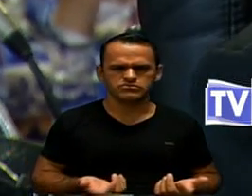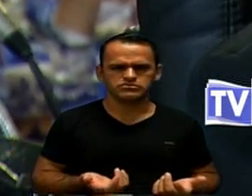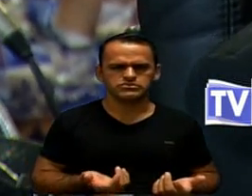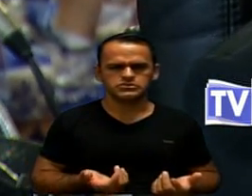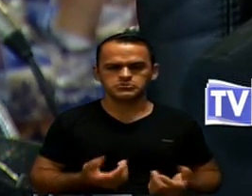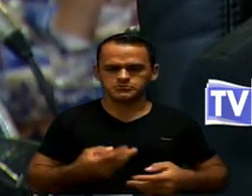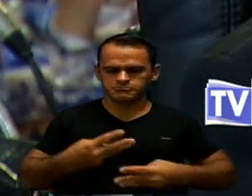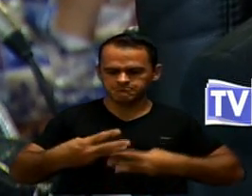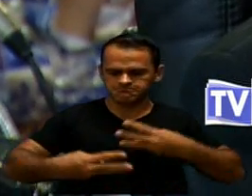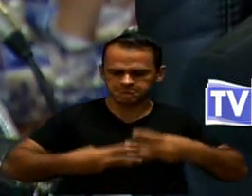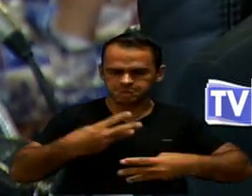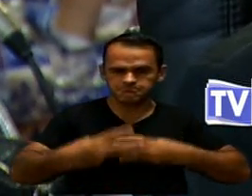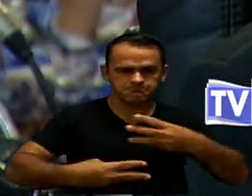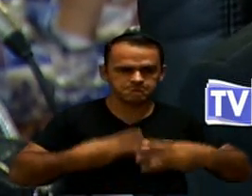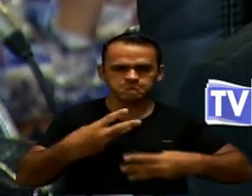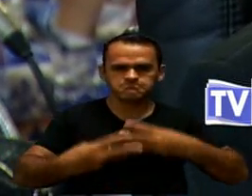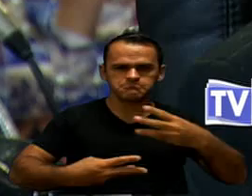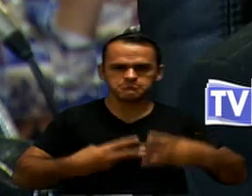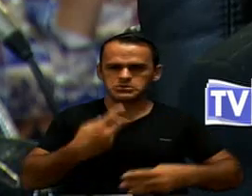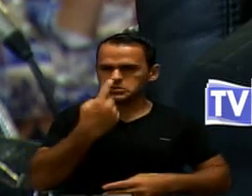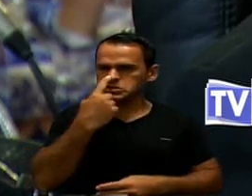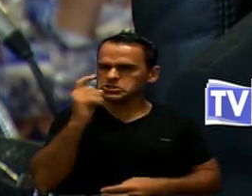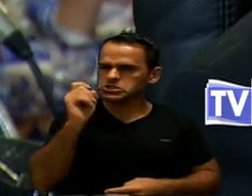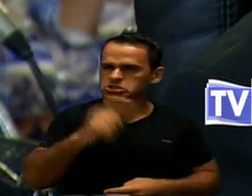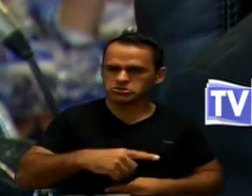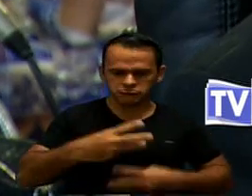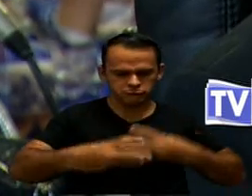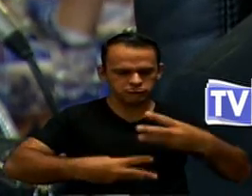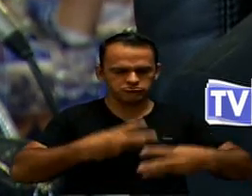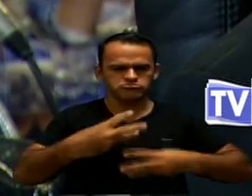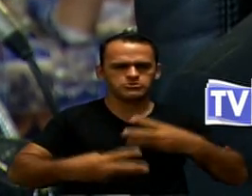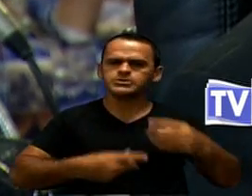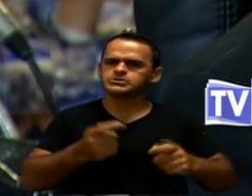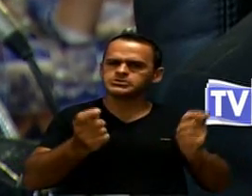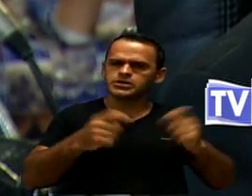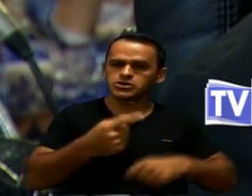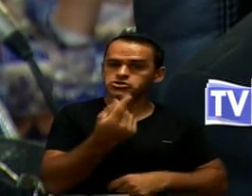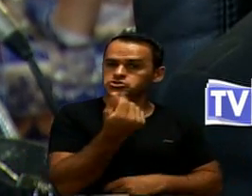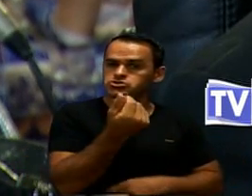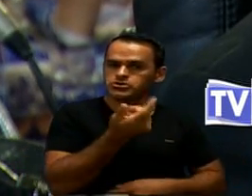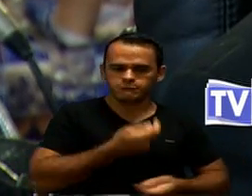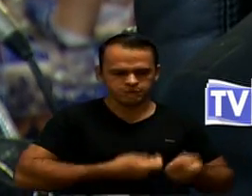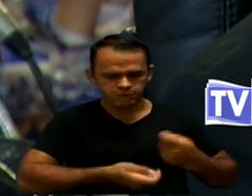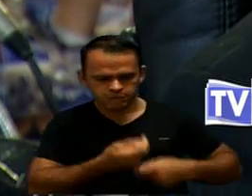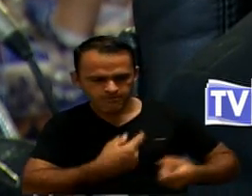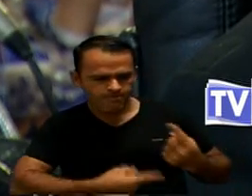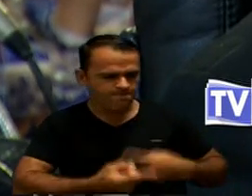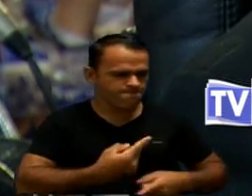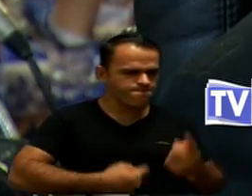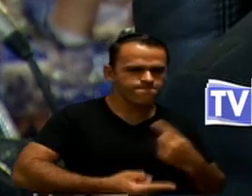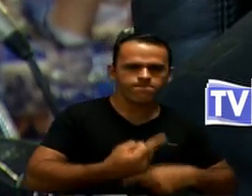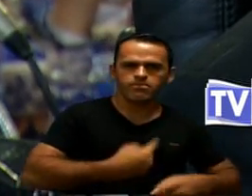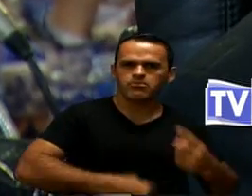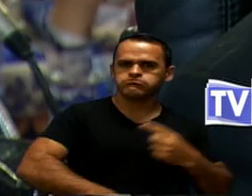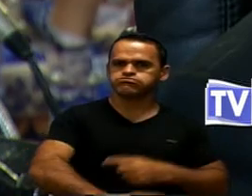inércia tiver e quanto mais lixo gerar, para ele gerar recurso para ele, receita para eles lá no